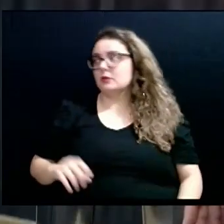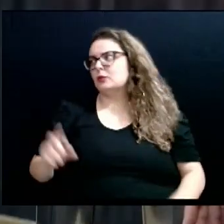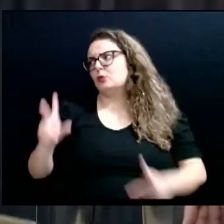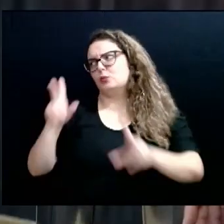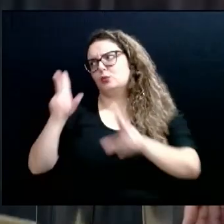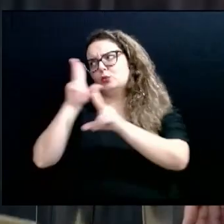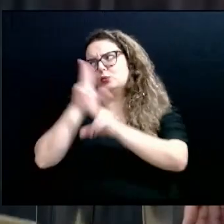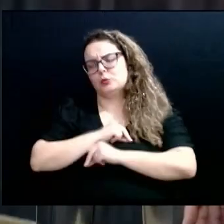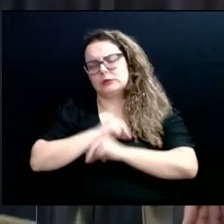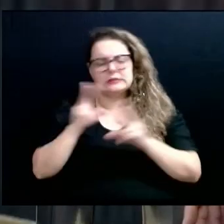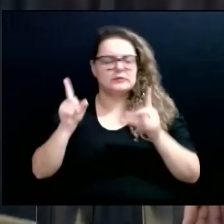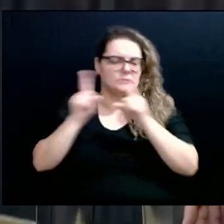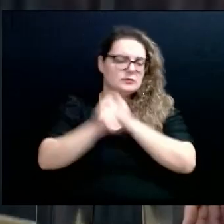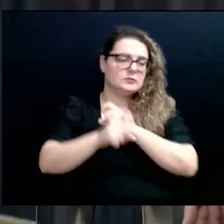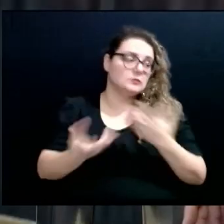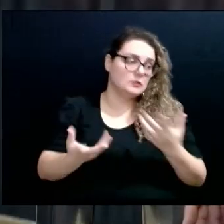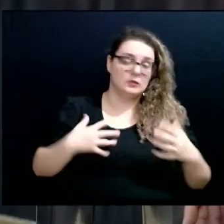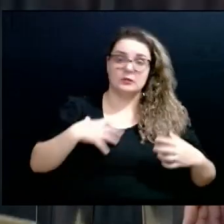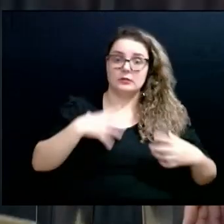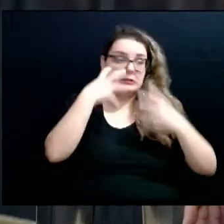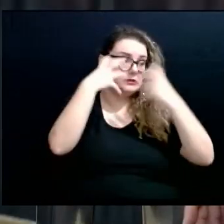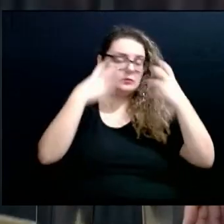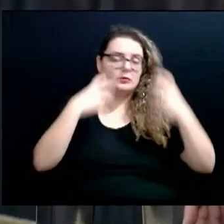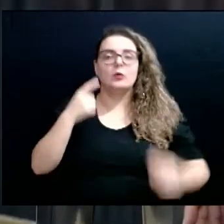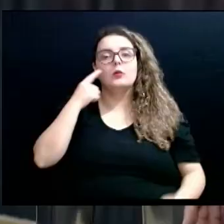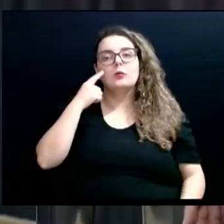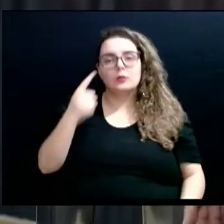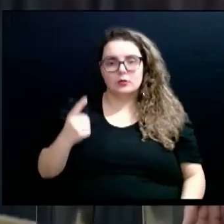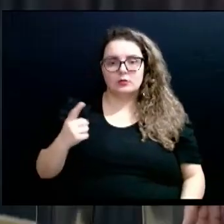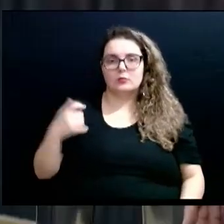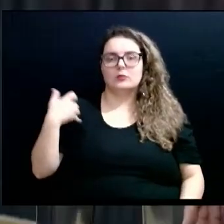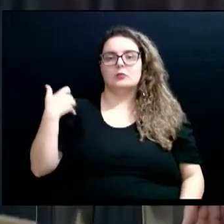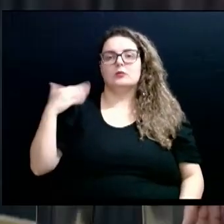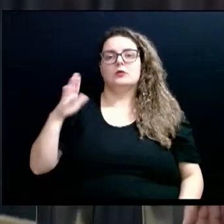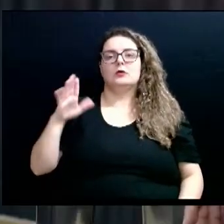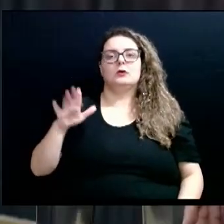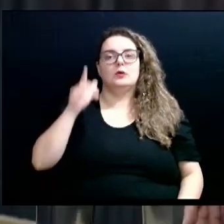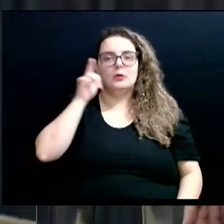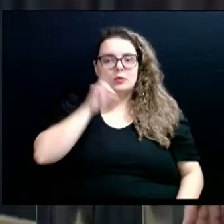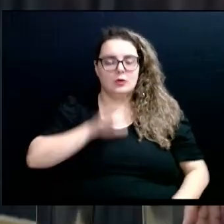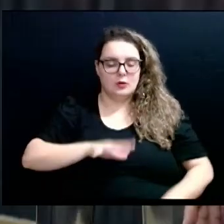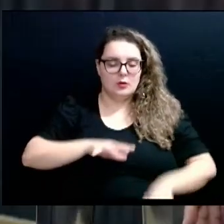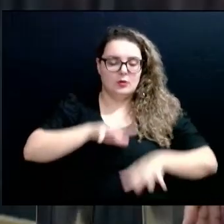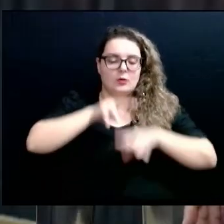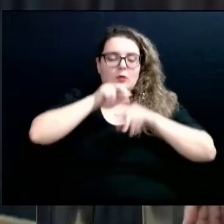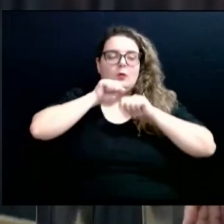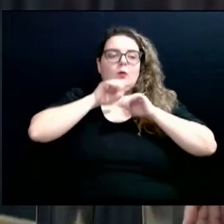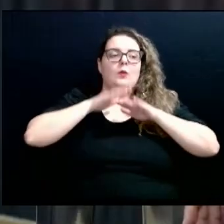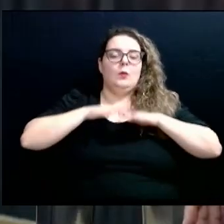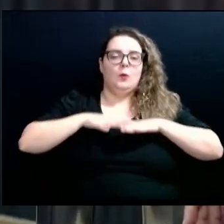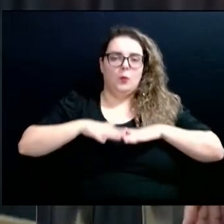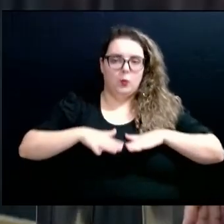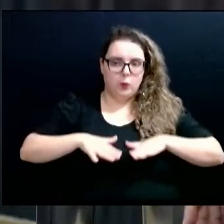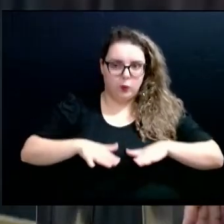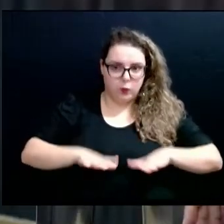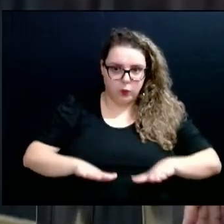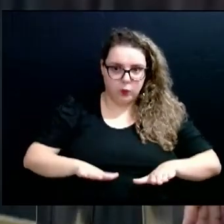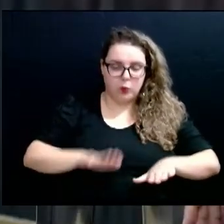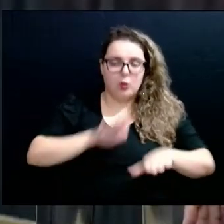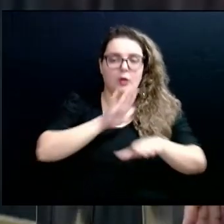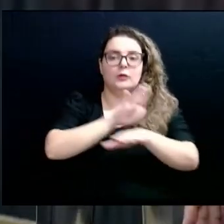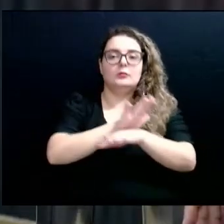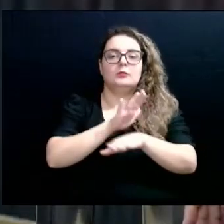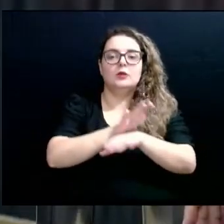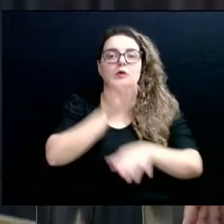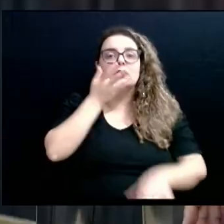Então, assim, o ideal é que o adulto consiga manter a calma para ajudar a criança